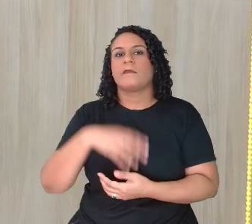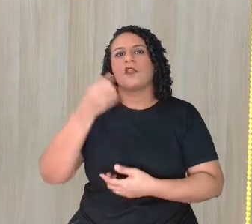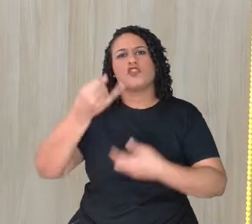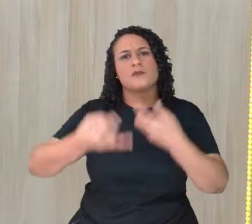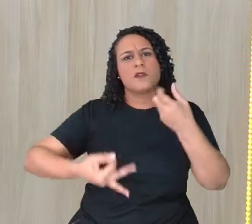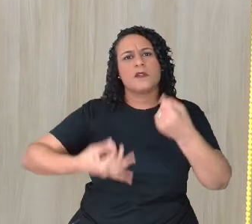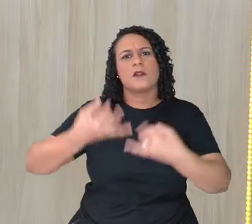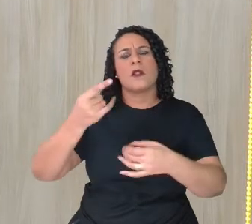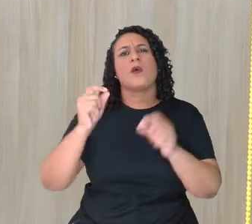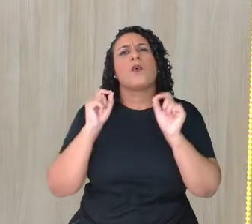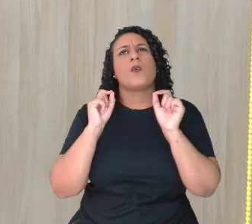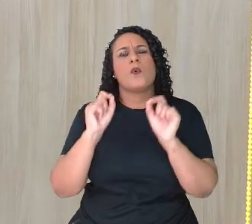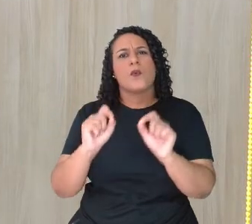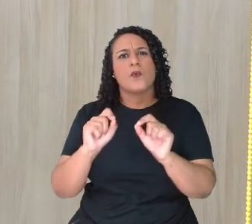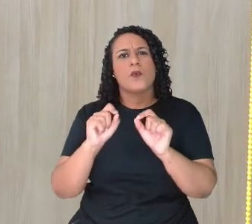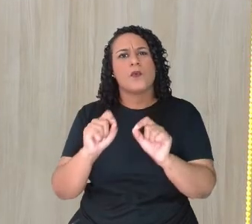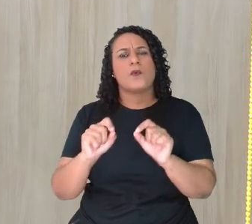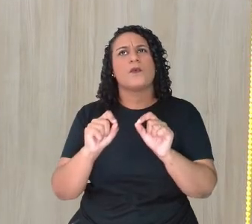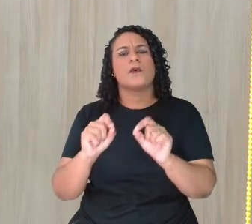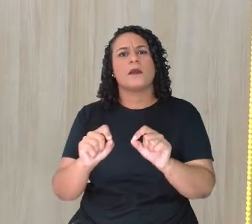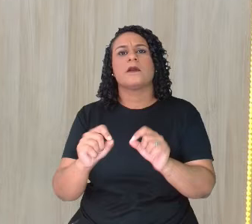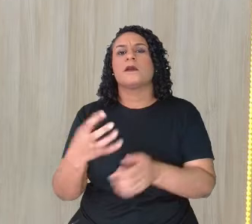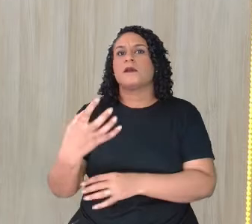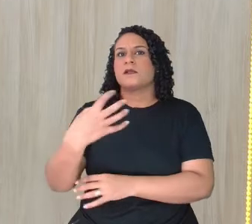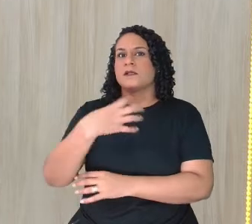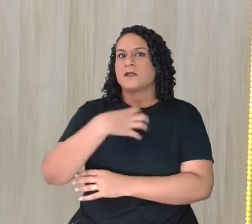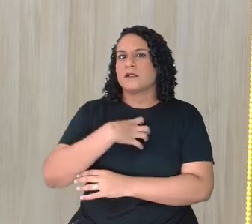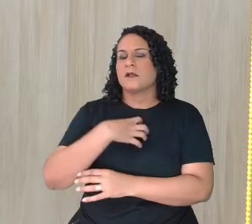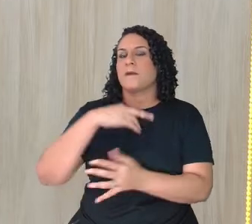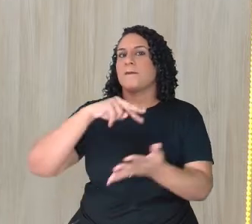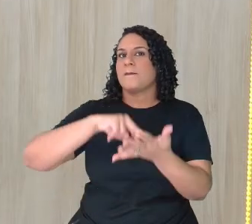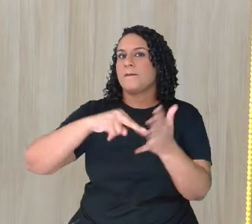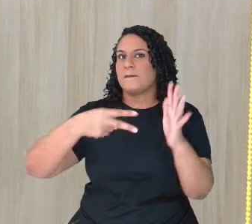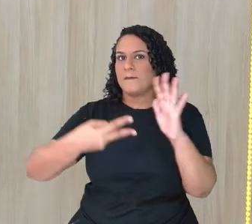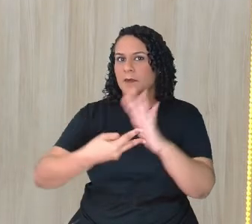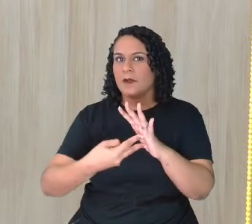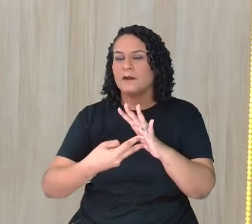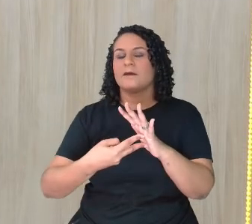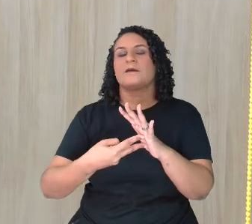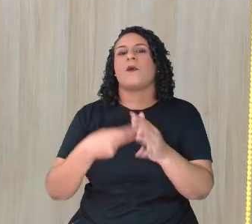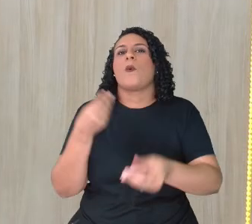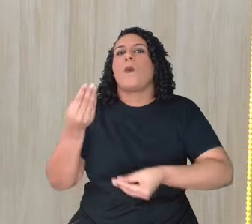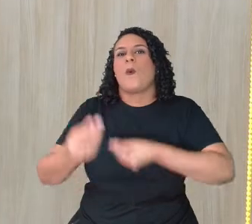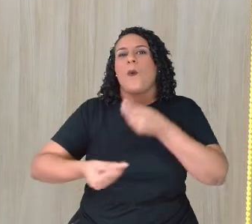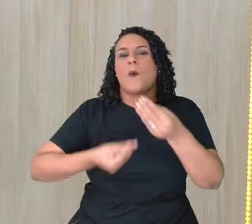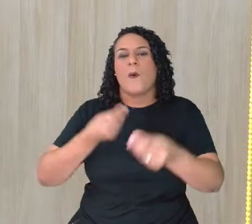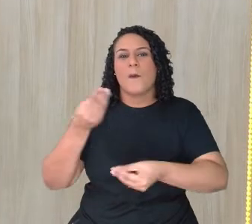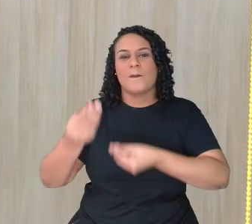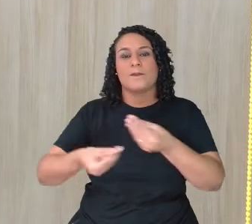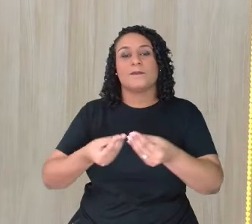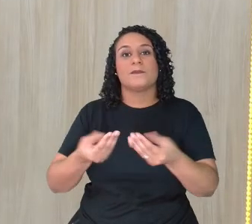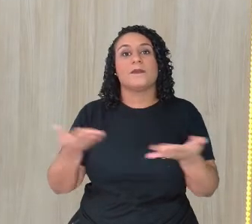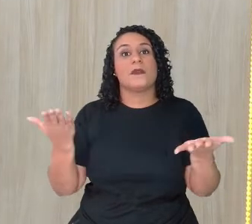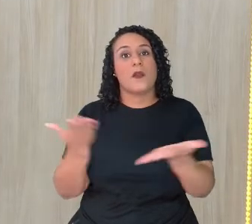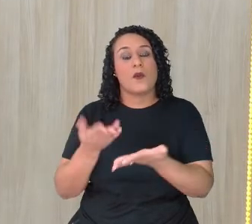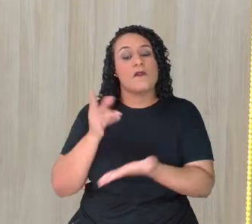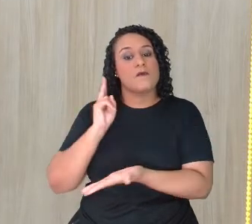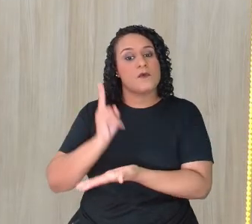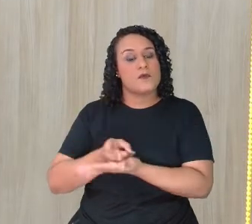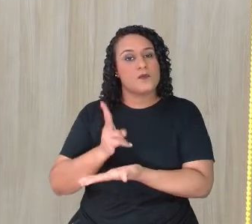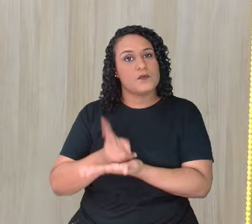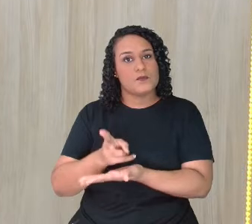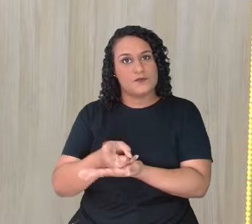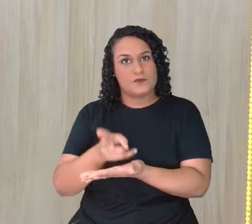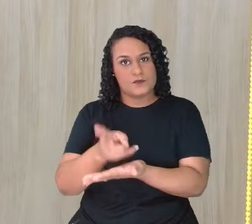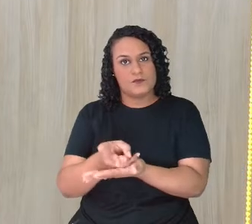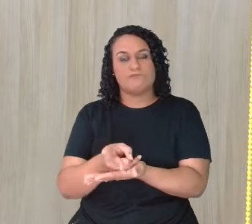sobre semântica, não é? Aquela relação dos sentidos. E aí vamos continuar, não é?